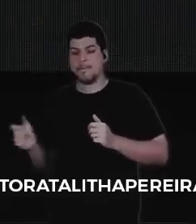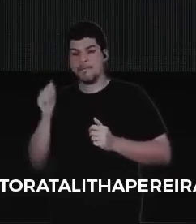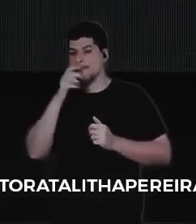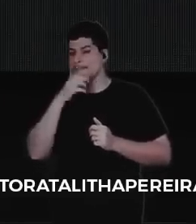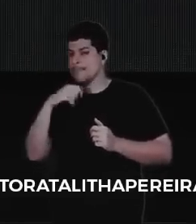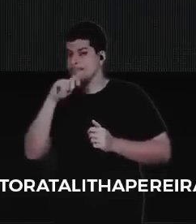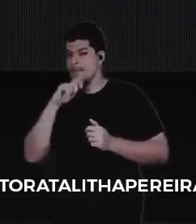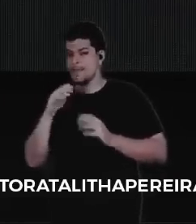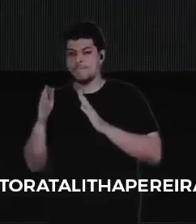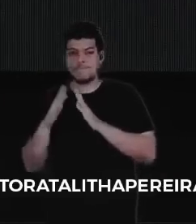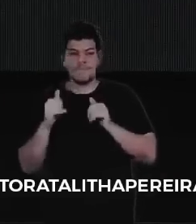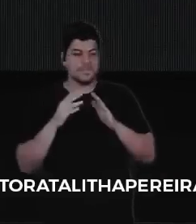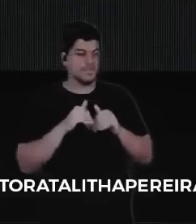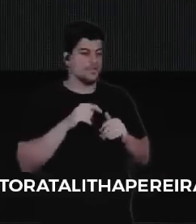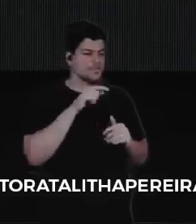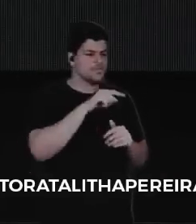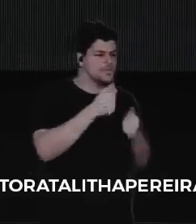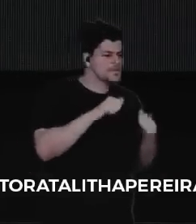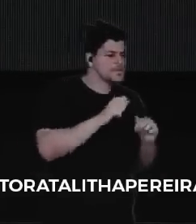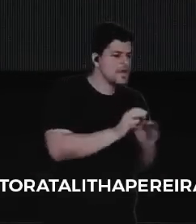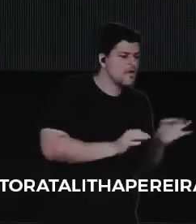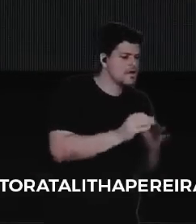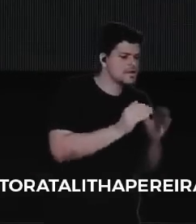faz sem reclamar.